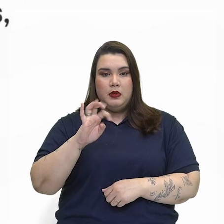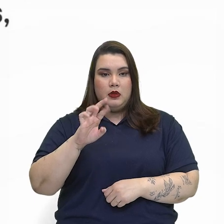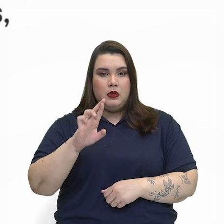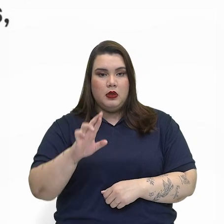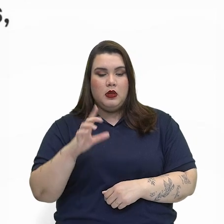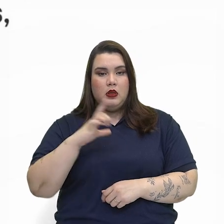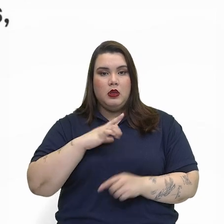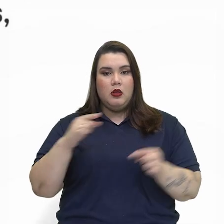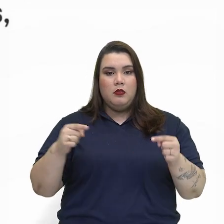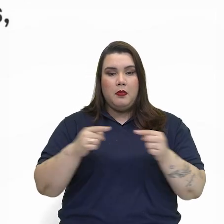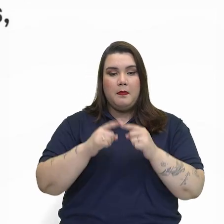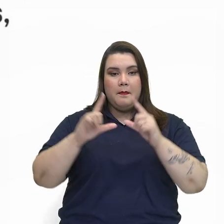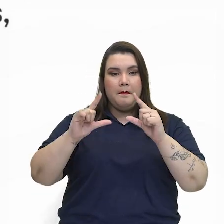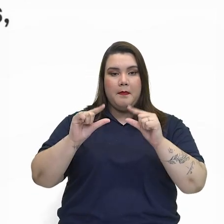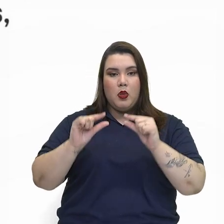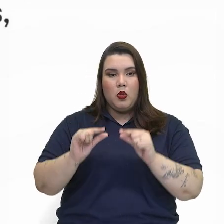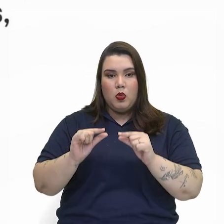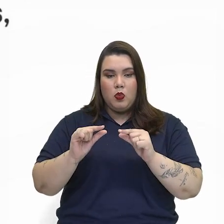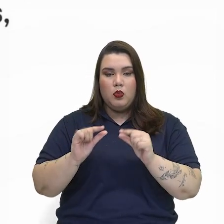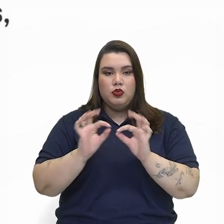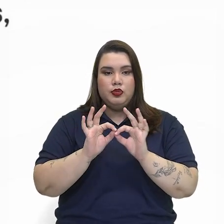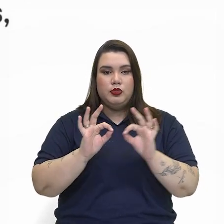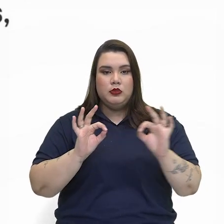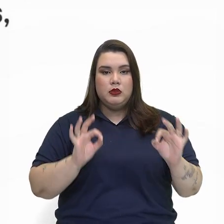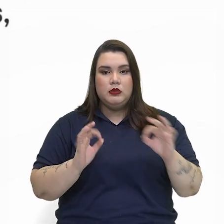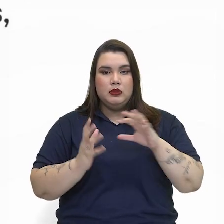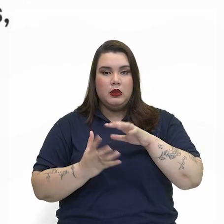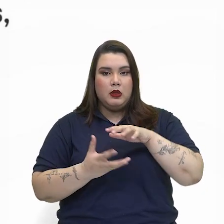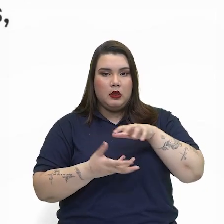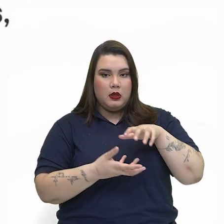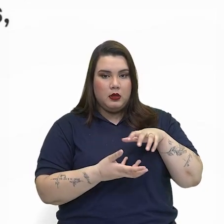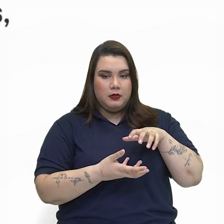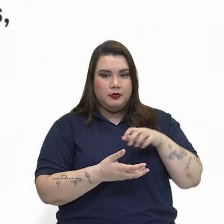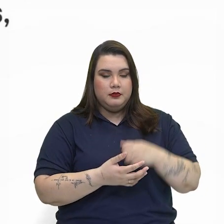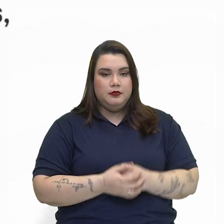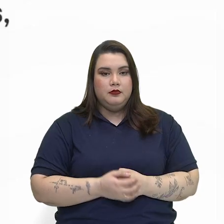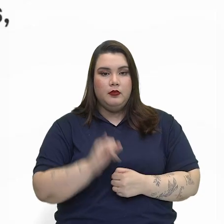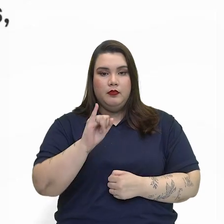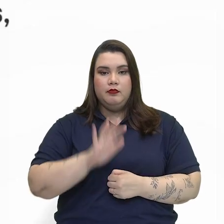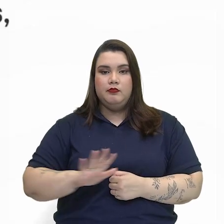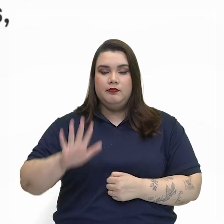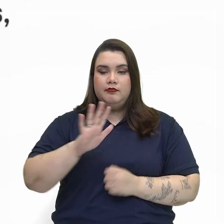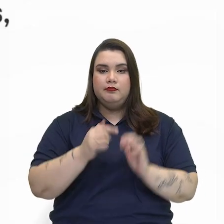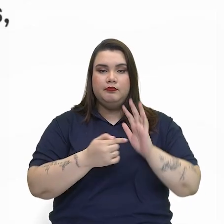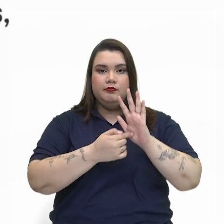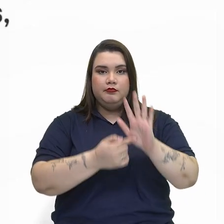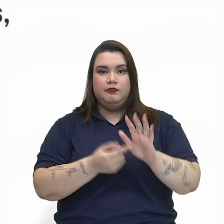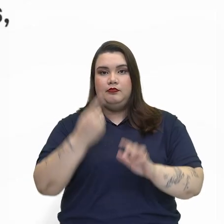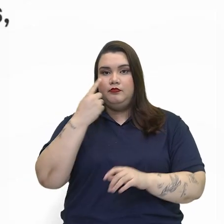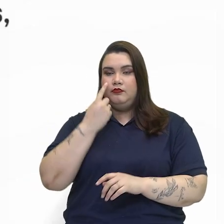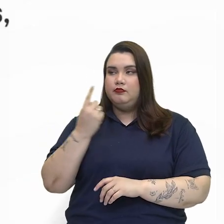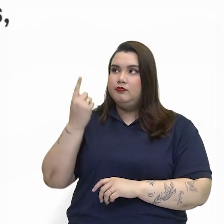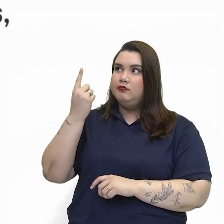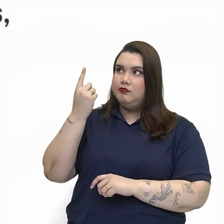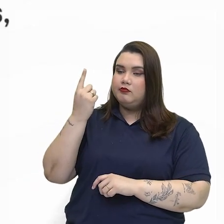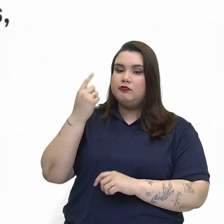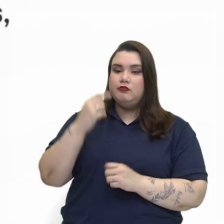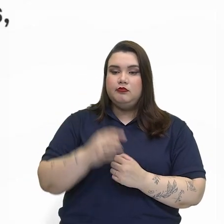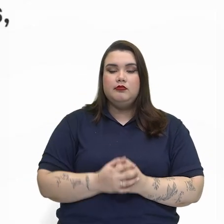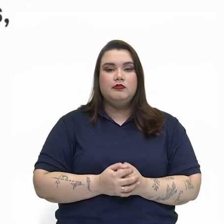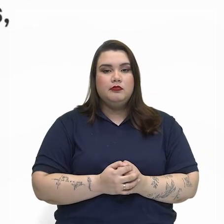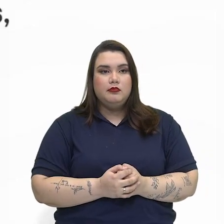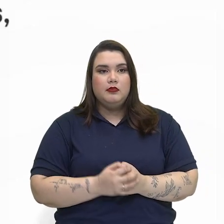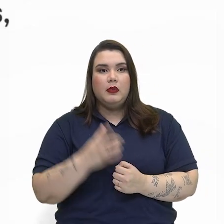a menor distância da Terra em muitos anos. As figuras ilustram a situação de maior afastamento e de